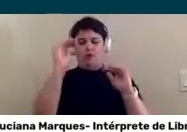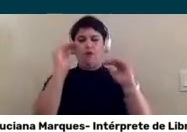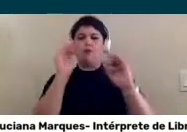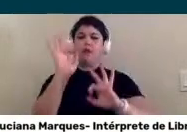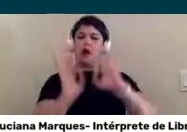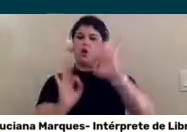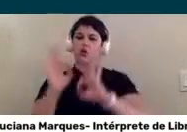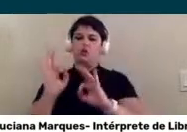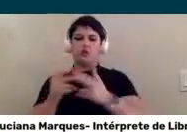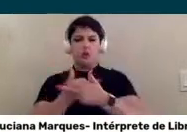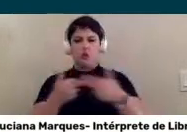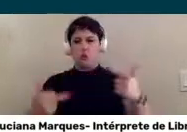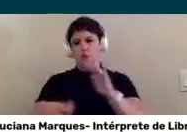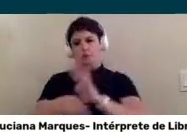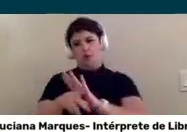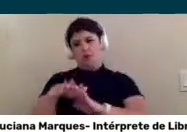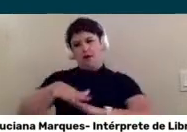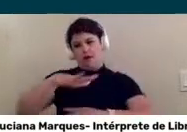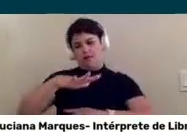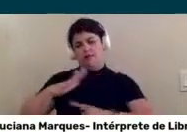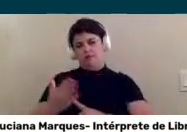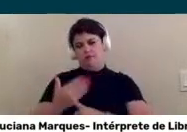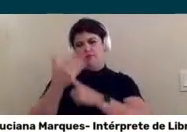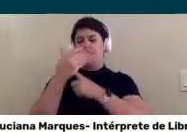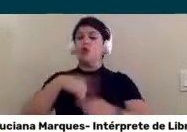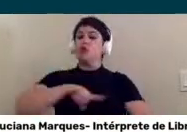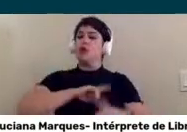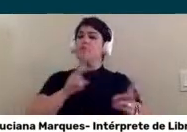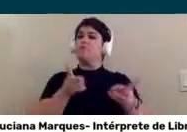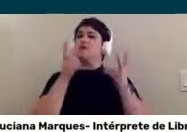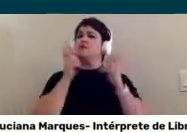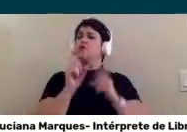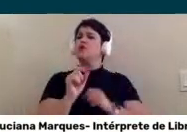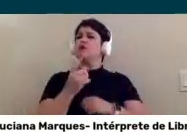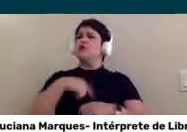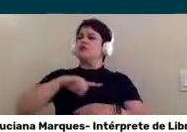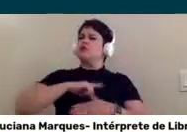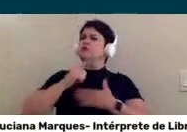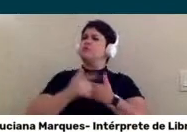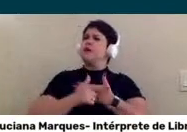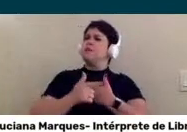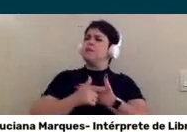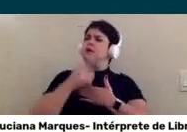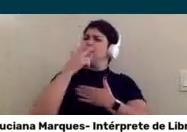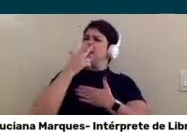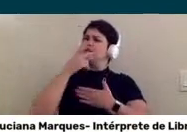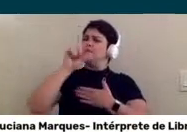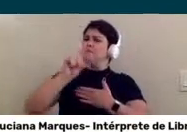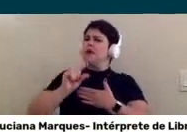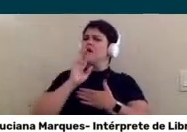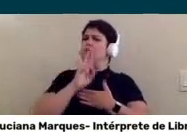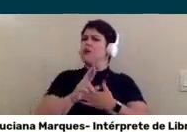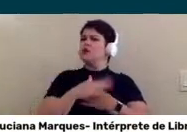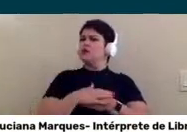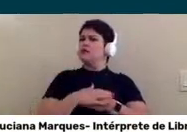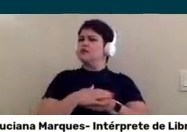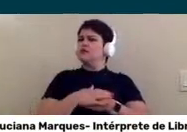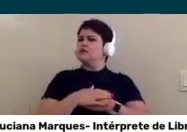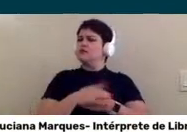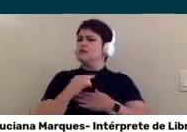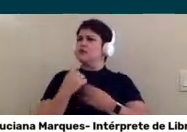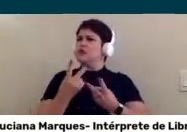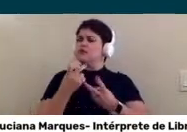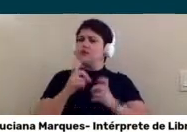artefato. E a gente passou a perceber que talvez o nosso papel fosse menos de dar respostas e mais de